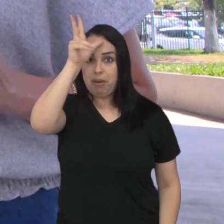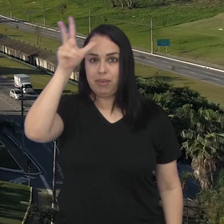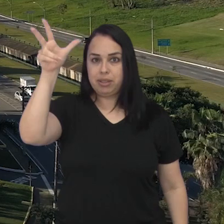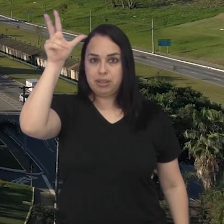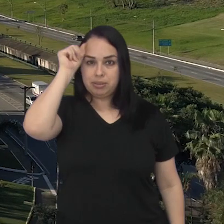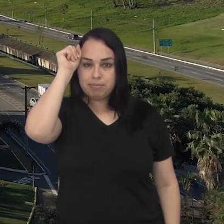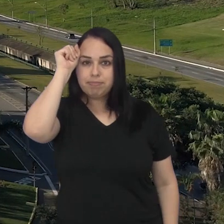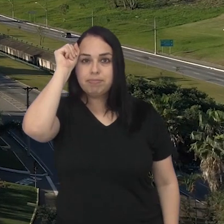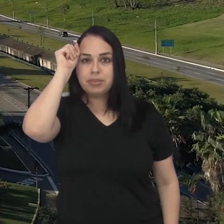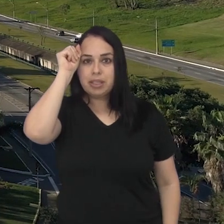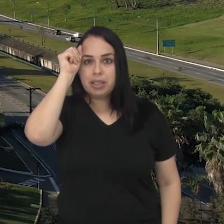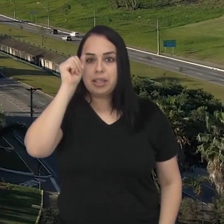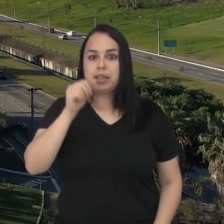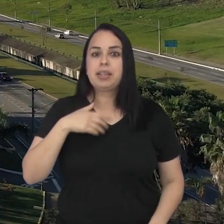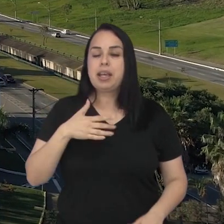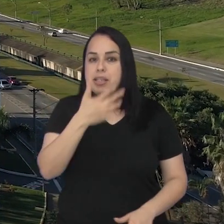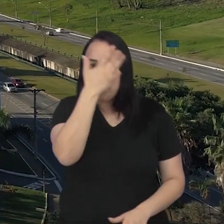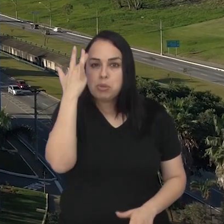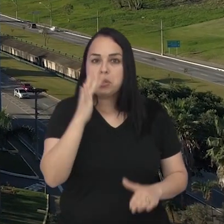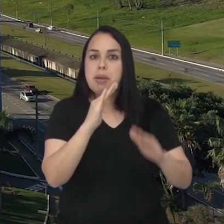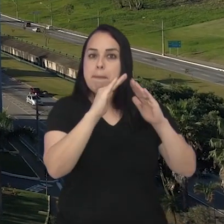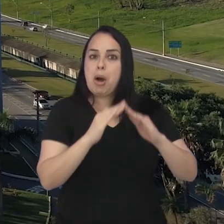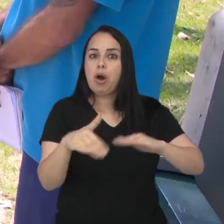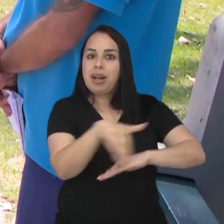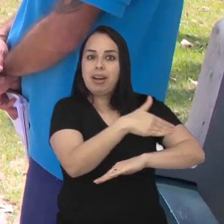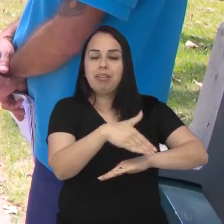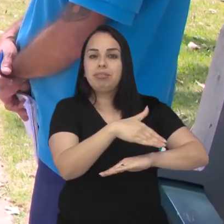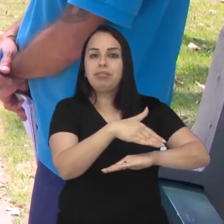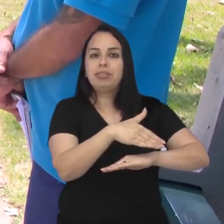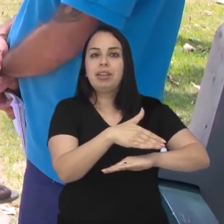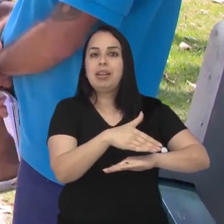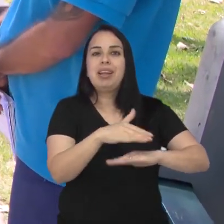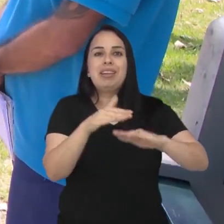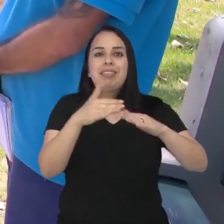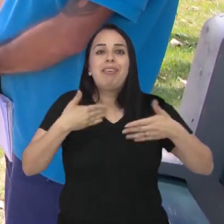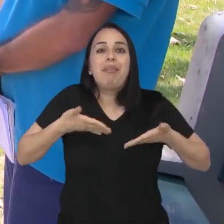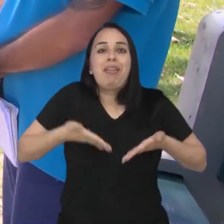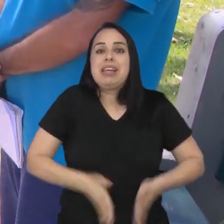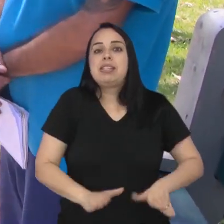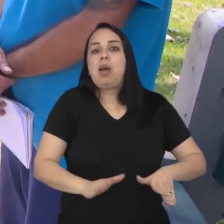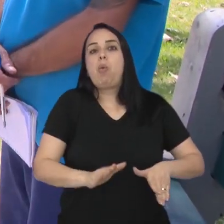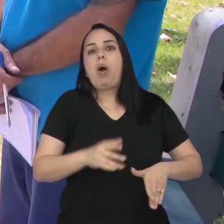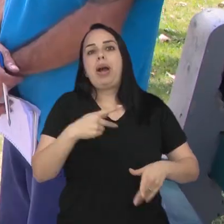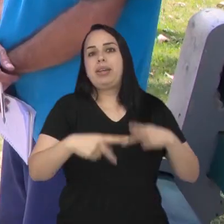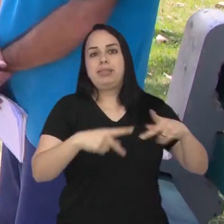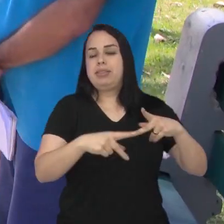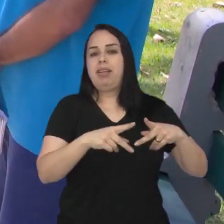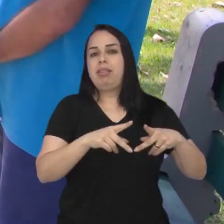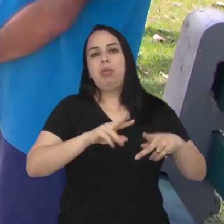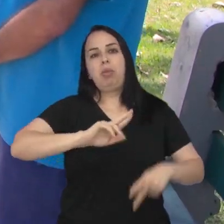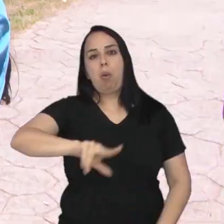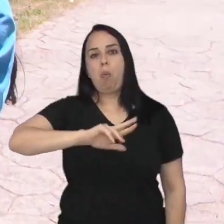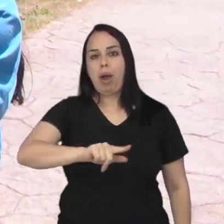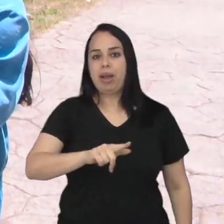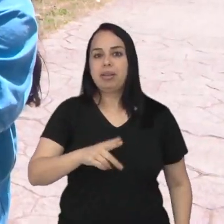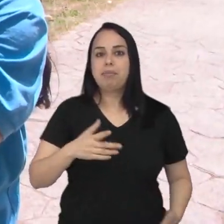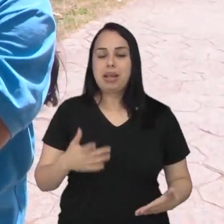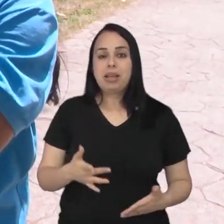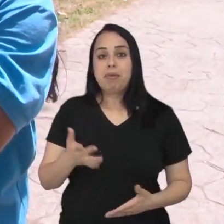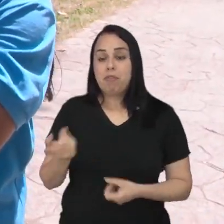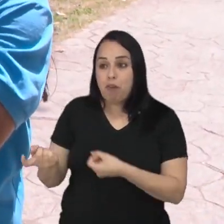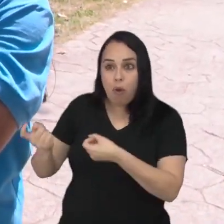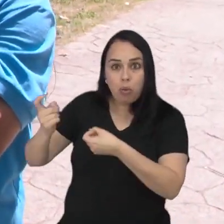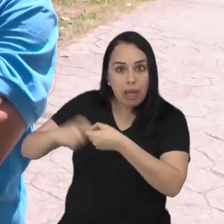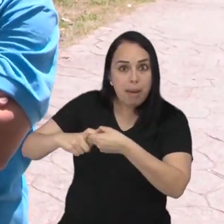população. Segundo a Prefeitura, grande parte da população de rua não é moradora de São José. Por isso, aqueles